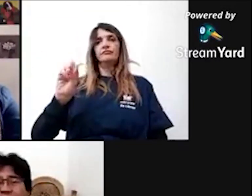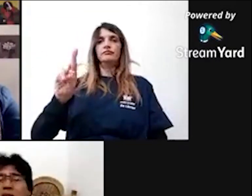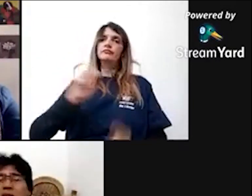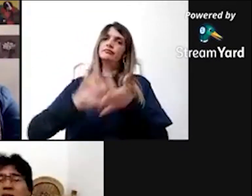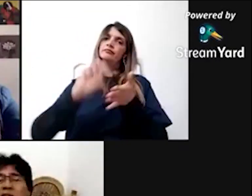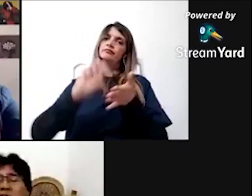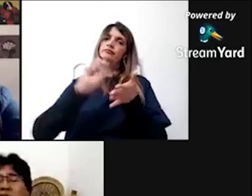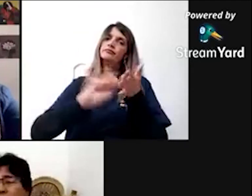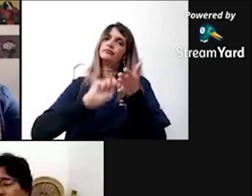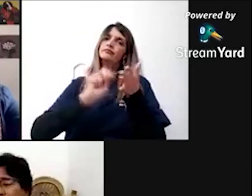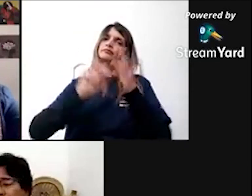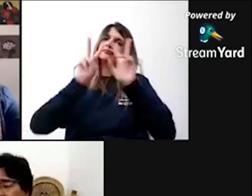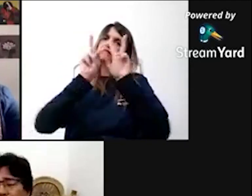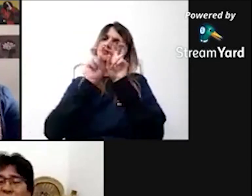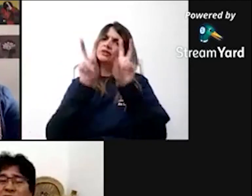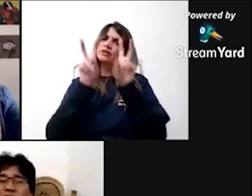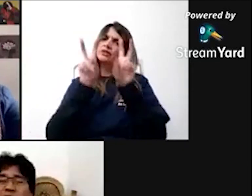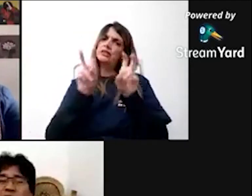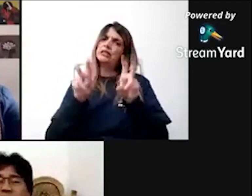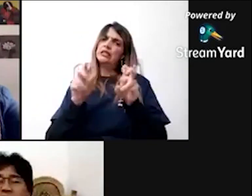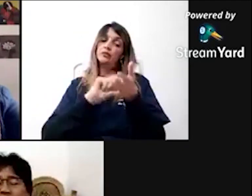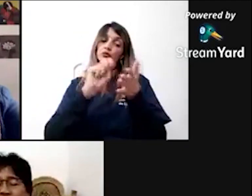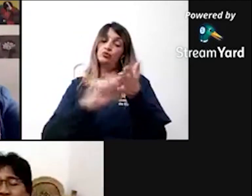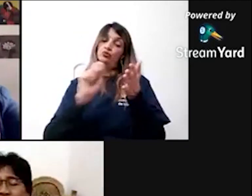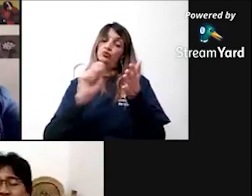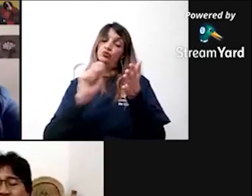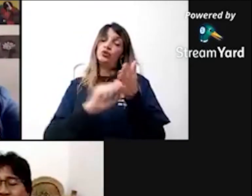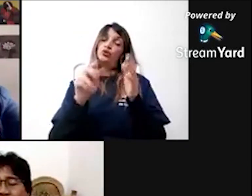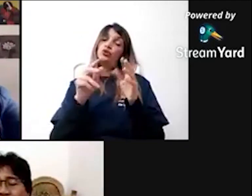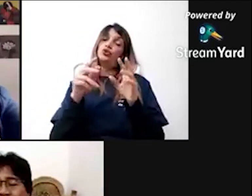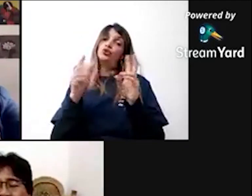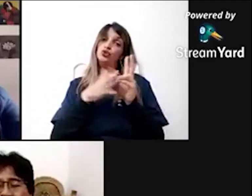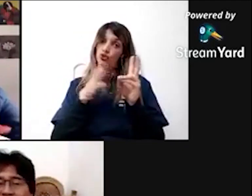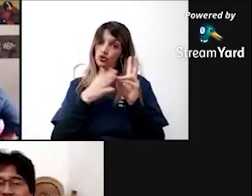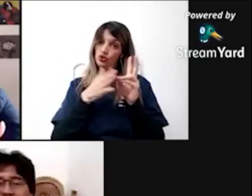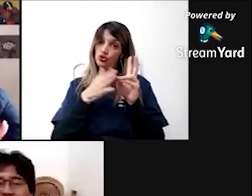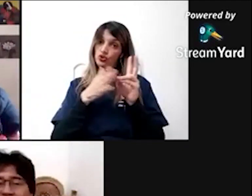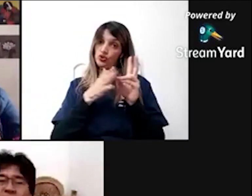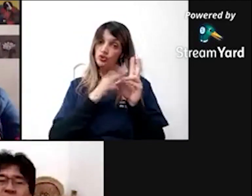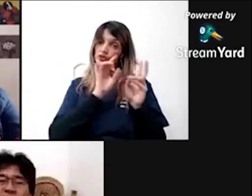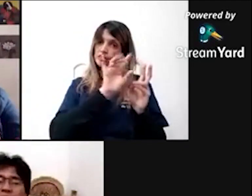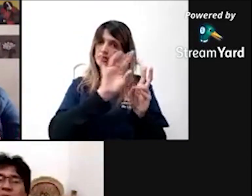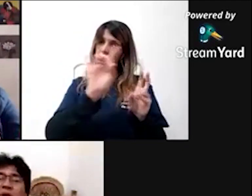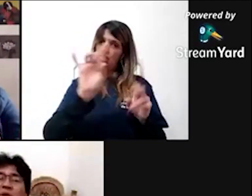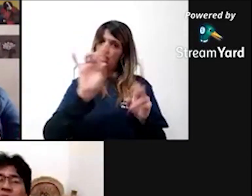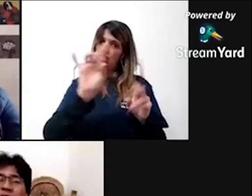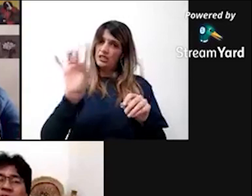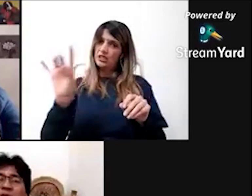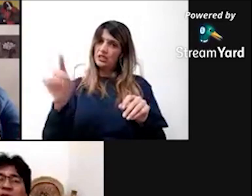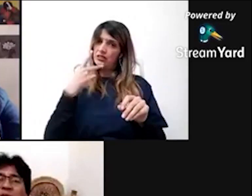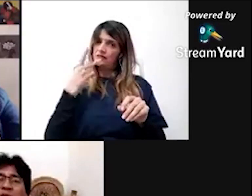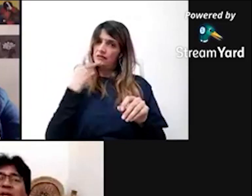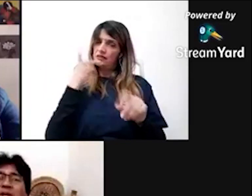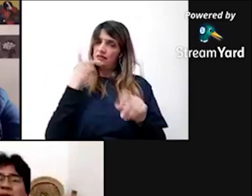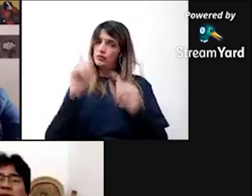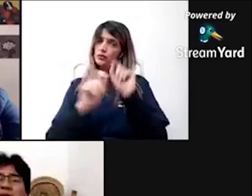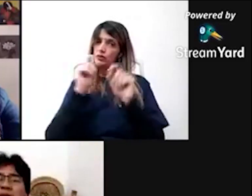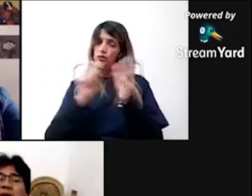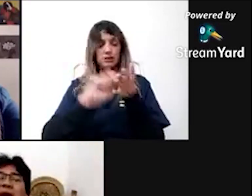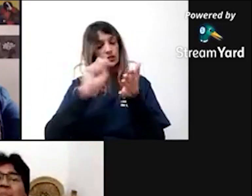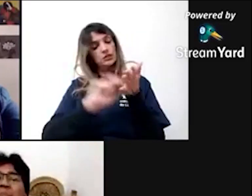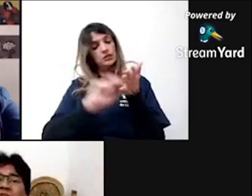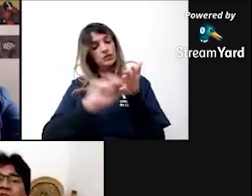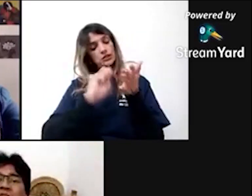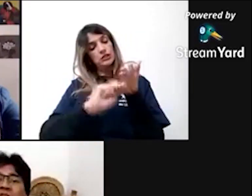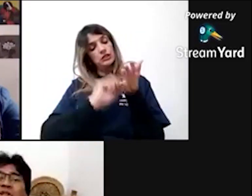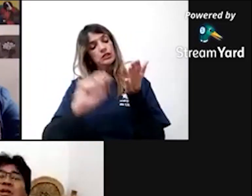de títulos que tem de autores dos autores indígenas, elas cada um conta, escreve